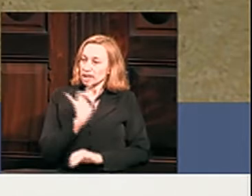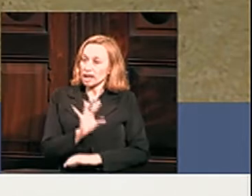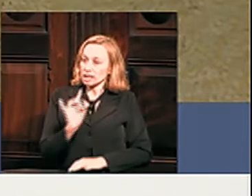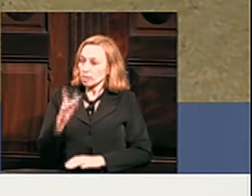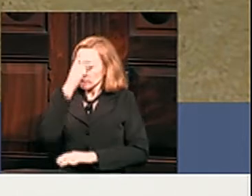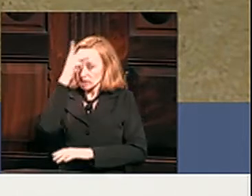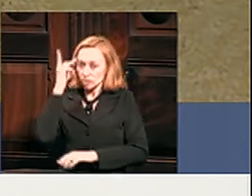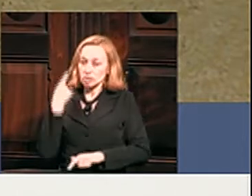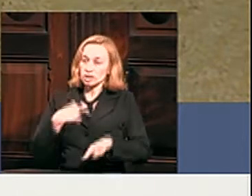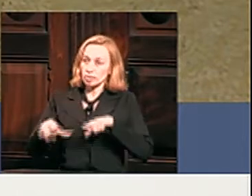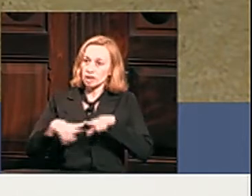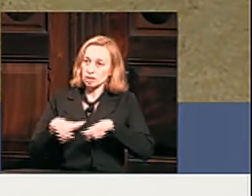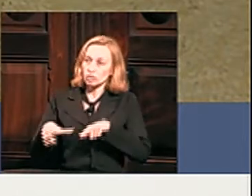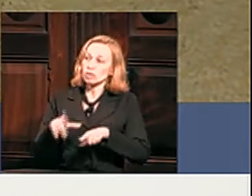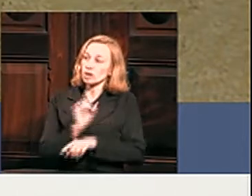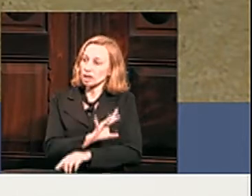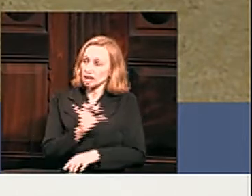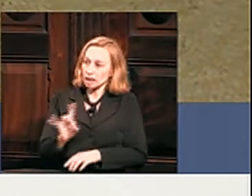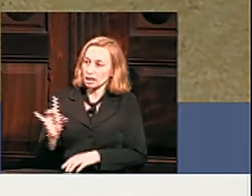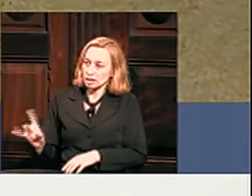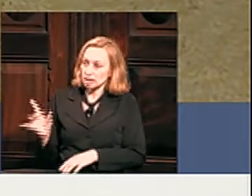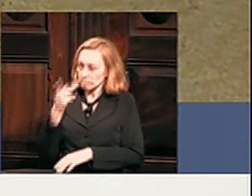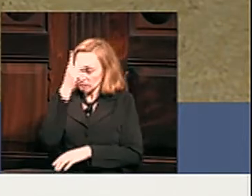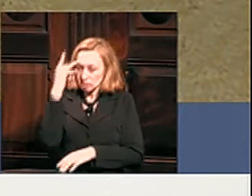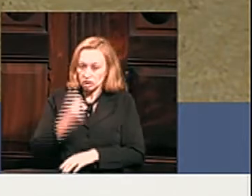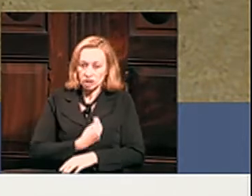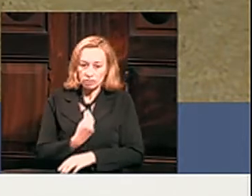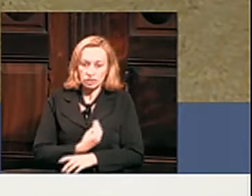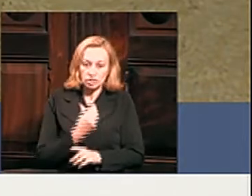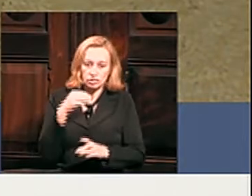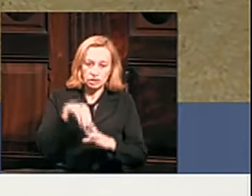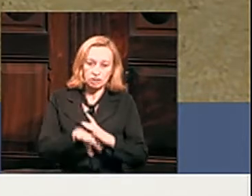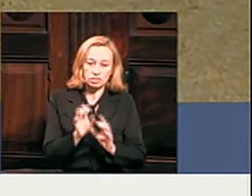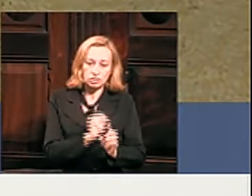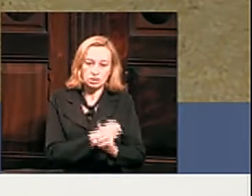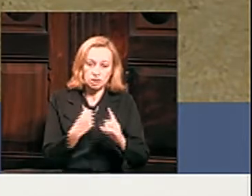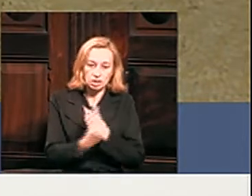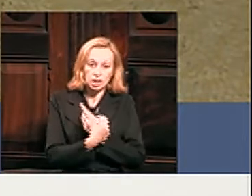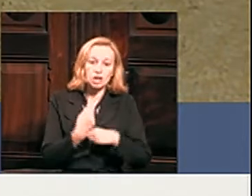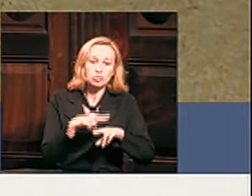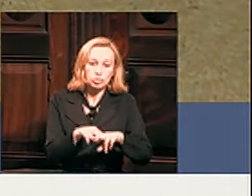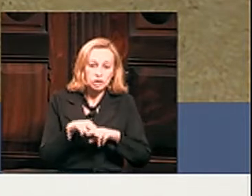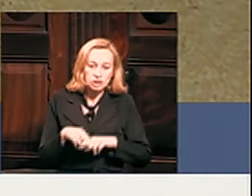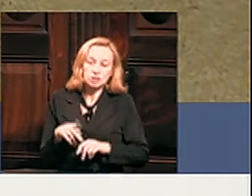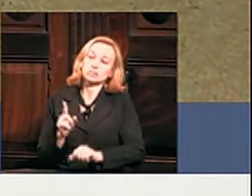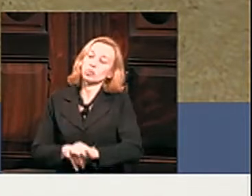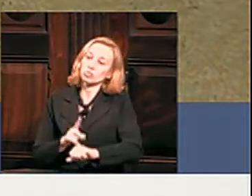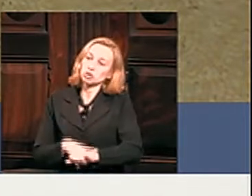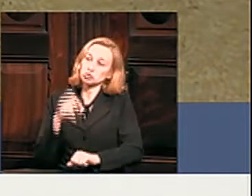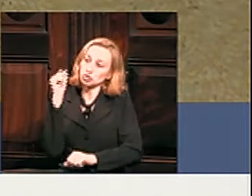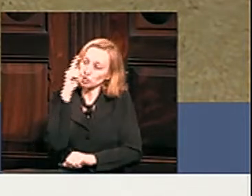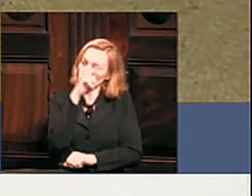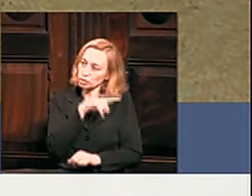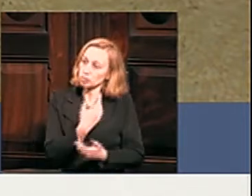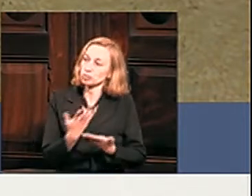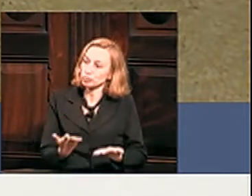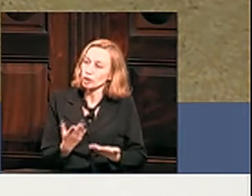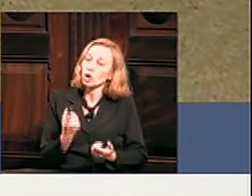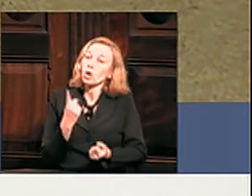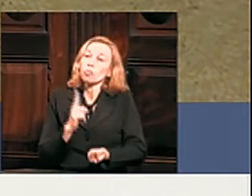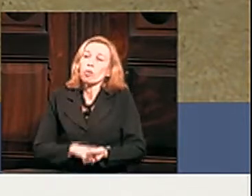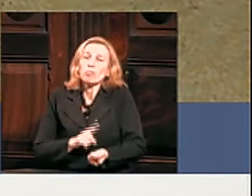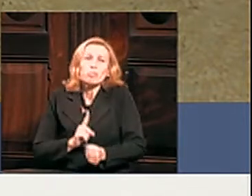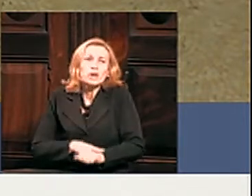cada contribuinte, de cada cidadão. E é por isso que a Light hoje vive também um momento tão difícil. Um